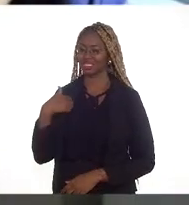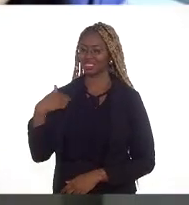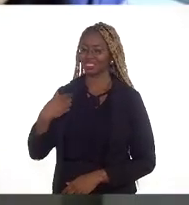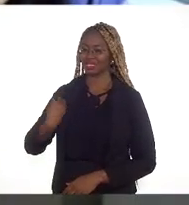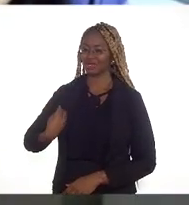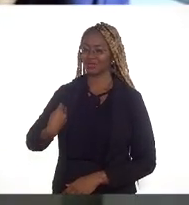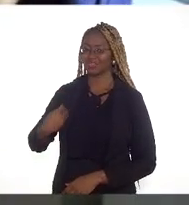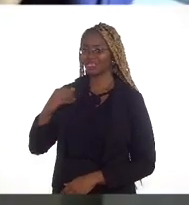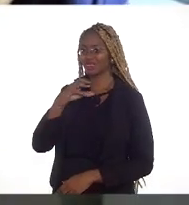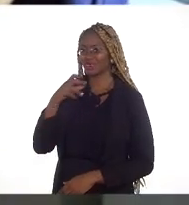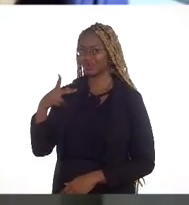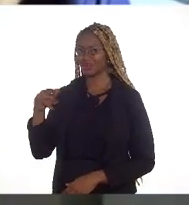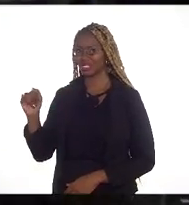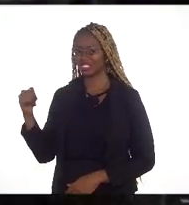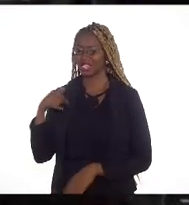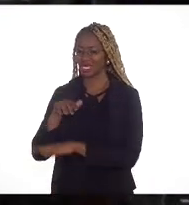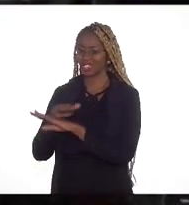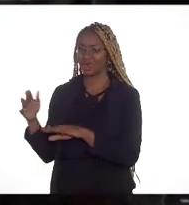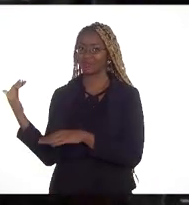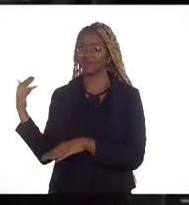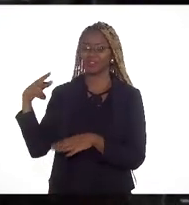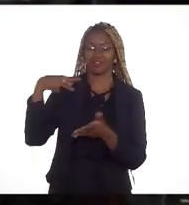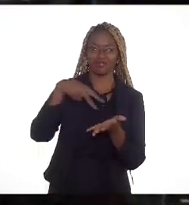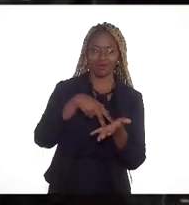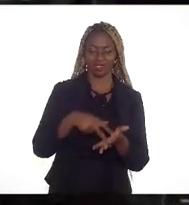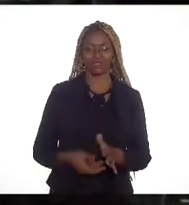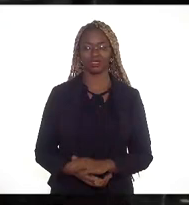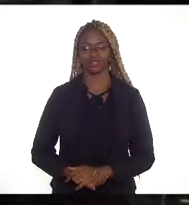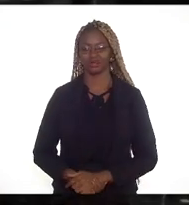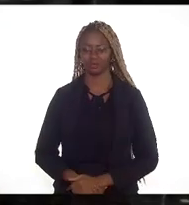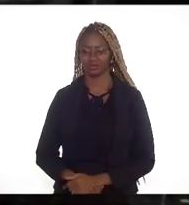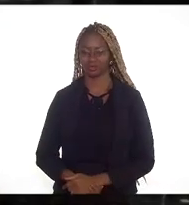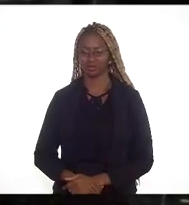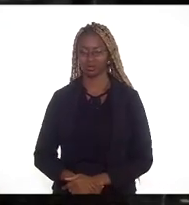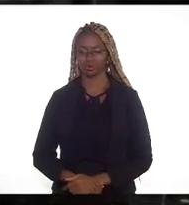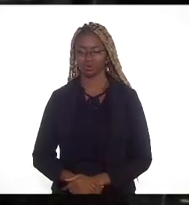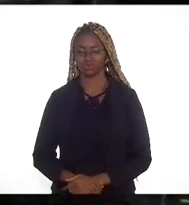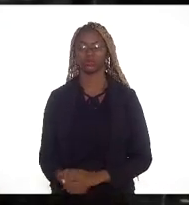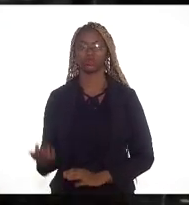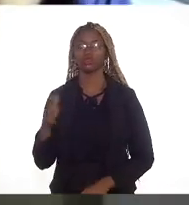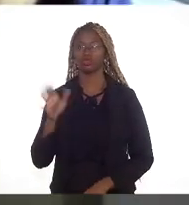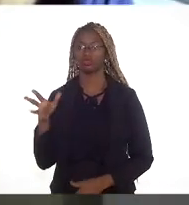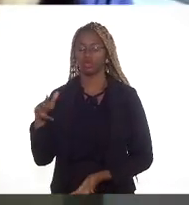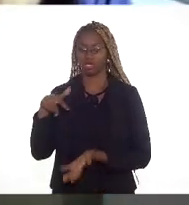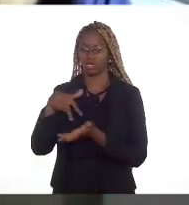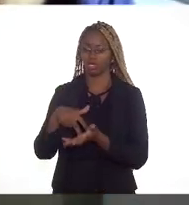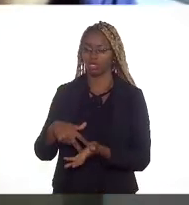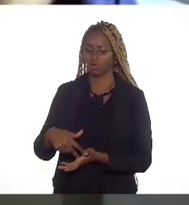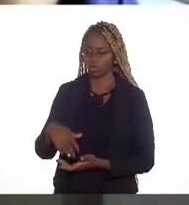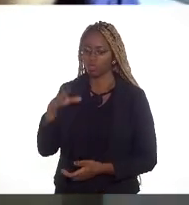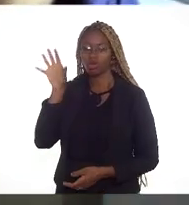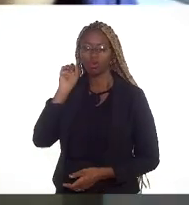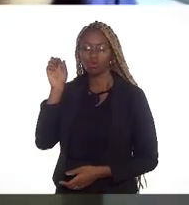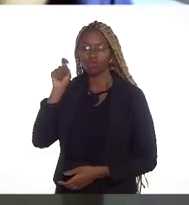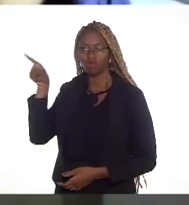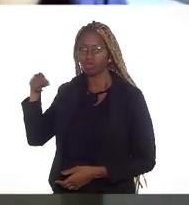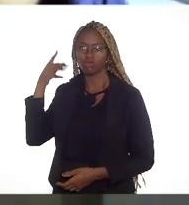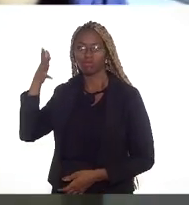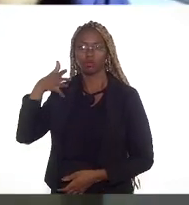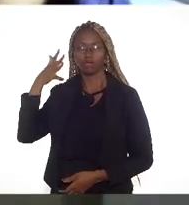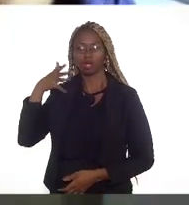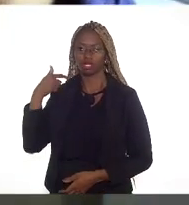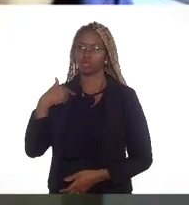assim que acabou eu vim. Senti sua falta mesmo. Não, mas estamos aqui, já ouvimos parte da preleção, tem